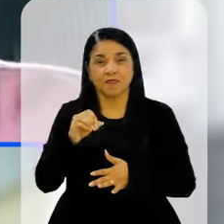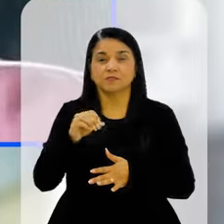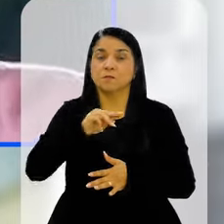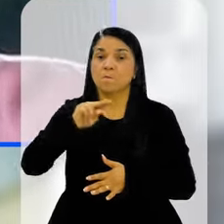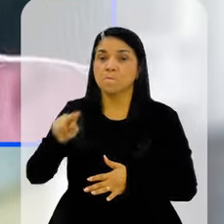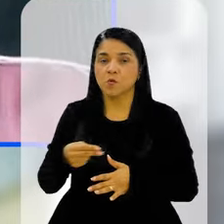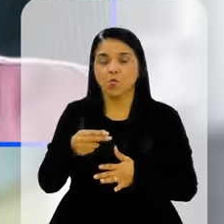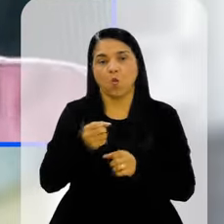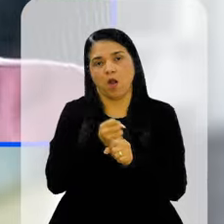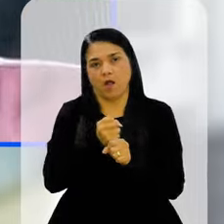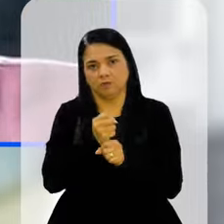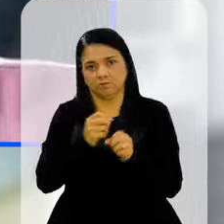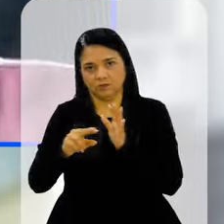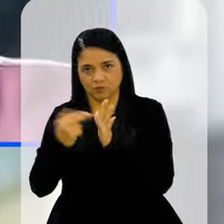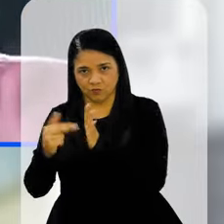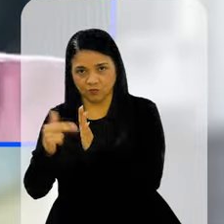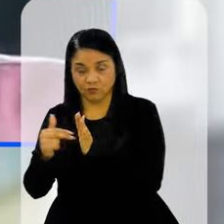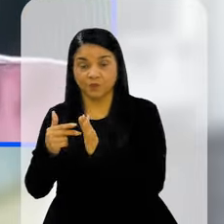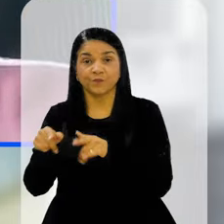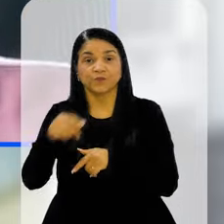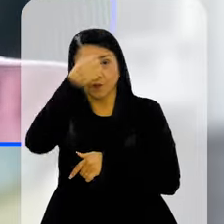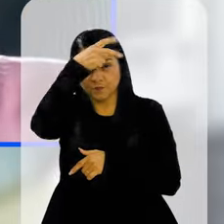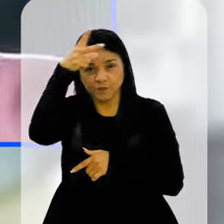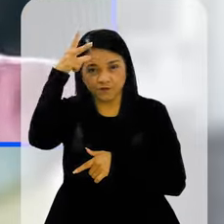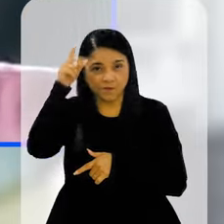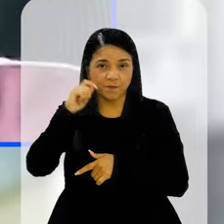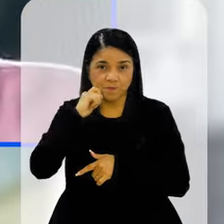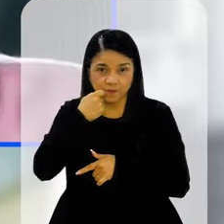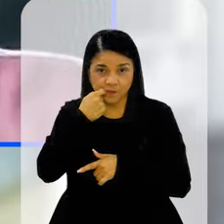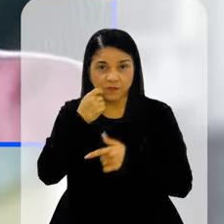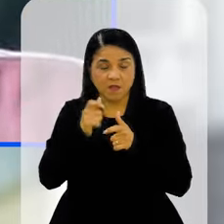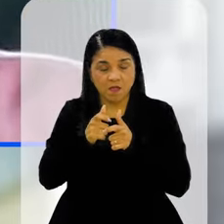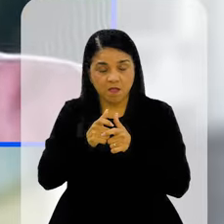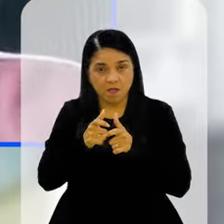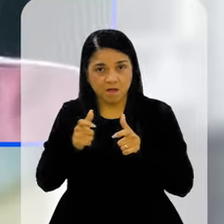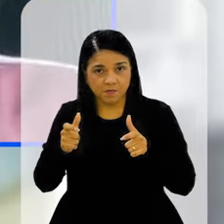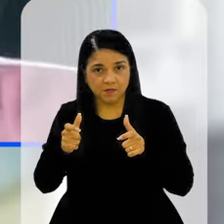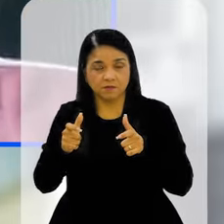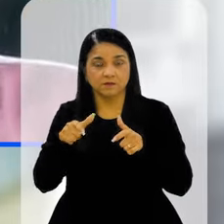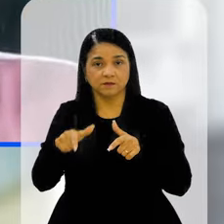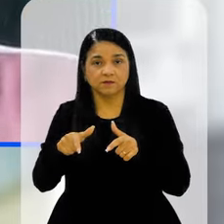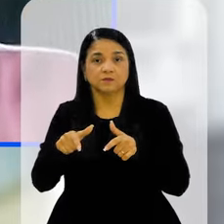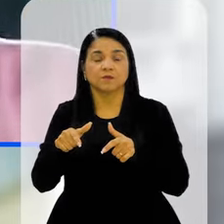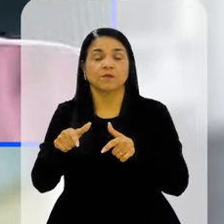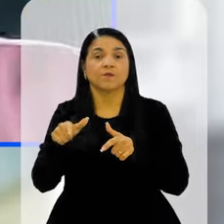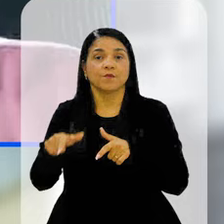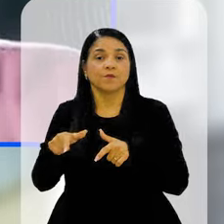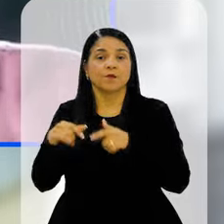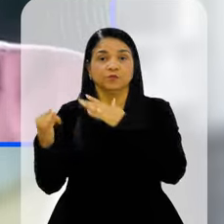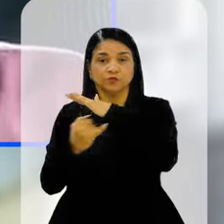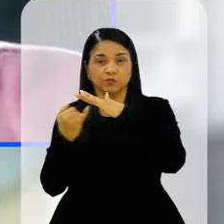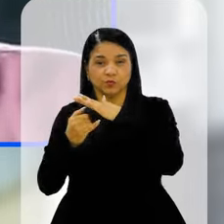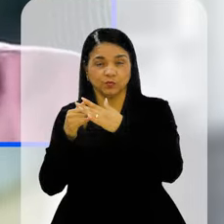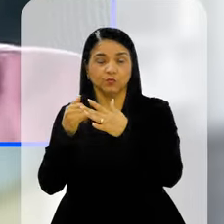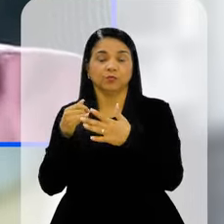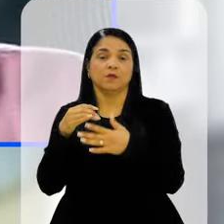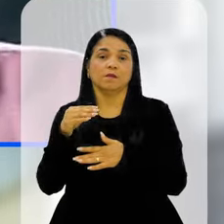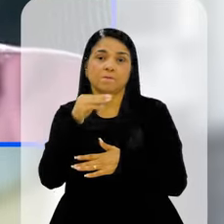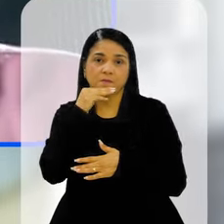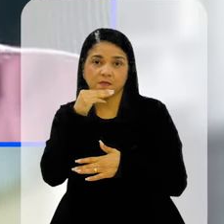de Saúde. Faz cerca de 10 mil anos. Agora, o prefeito Eduardo Paes está ampliando a